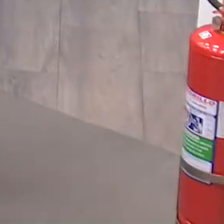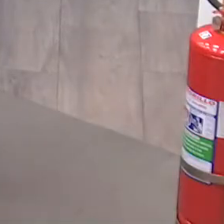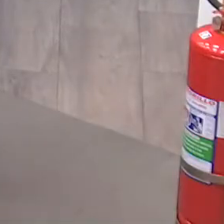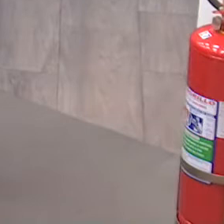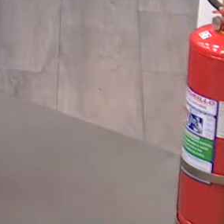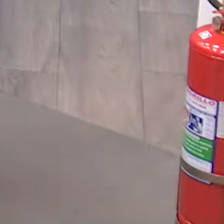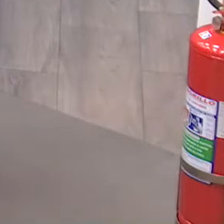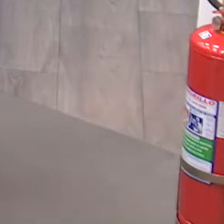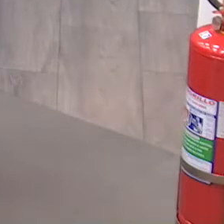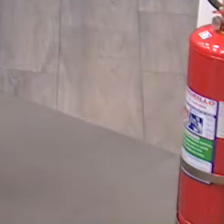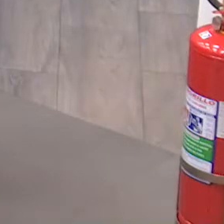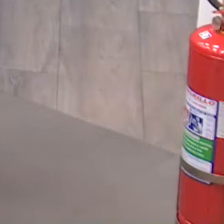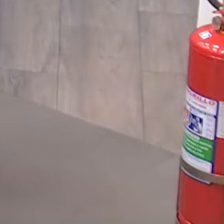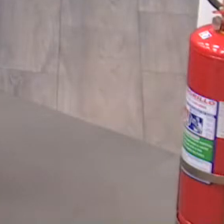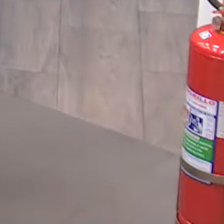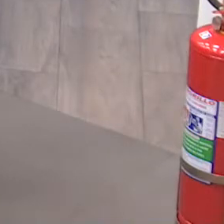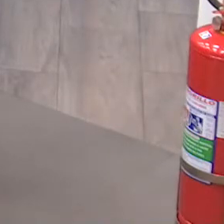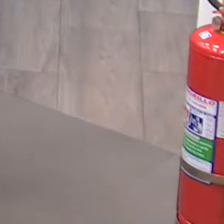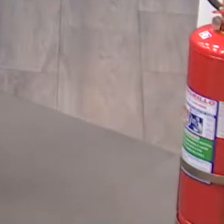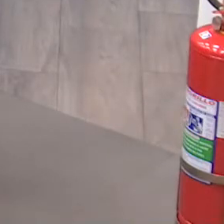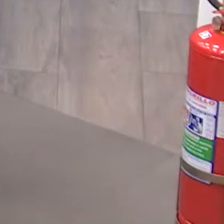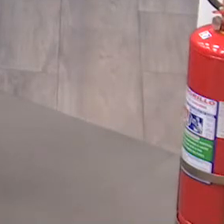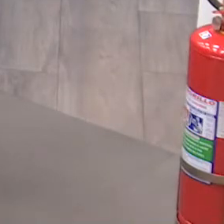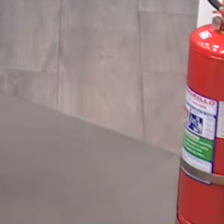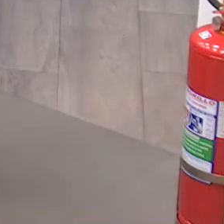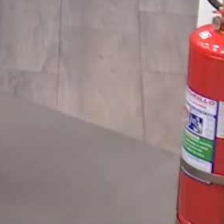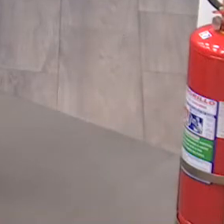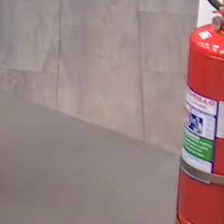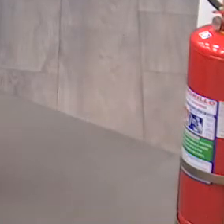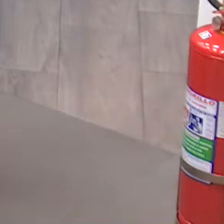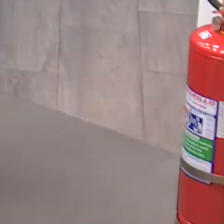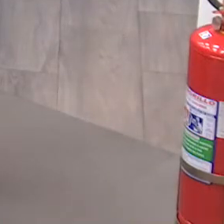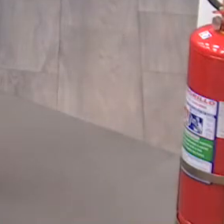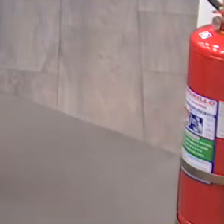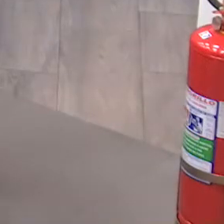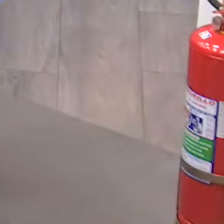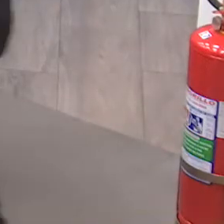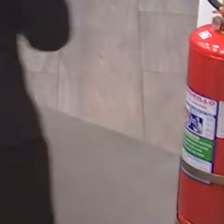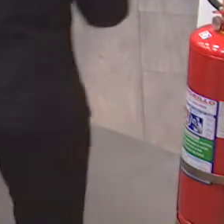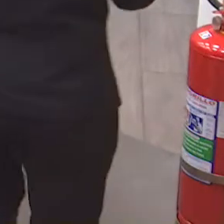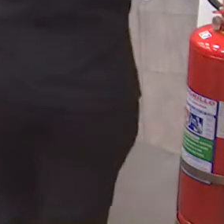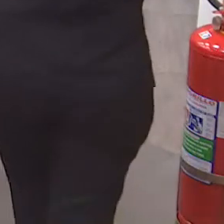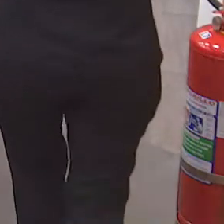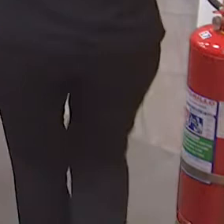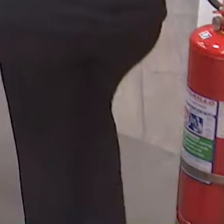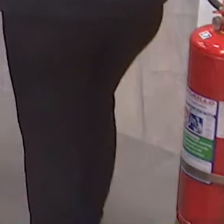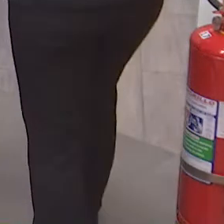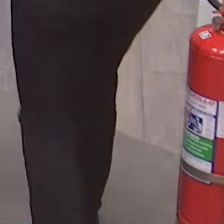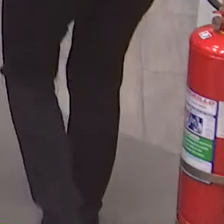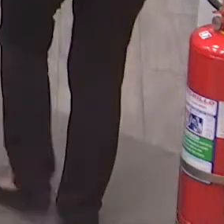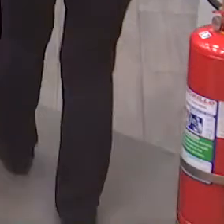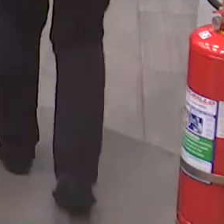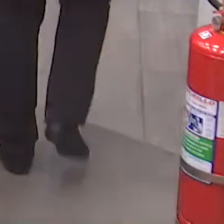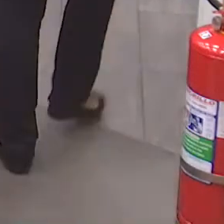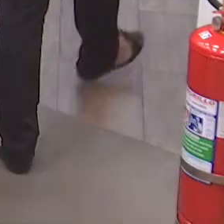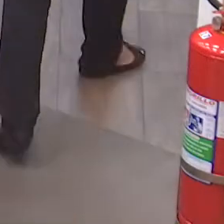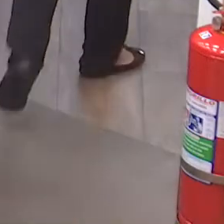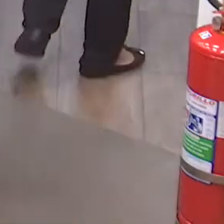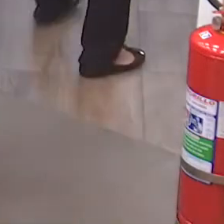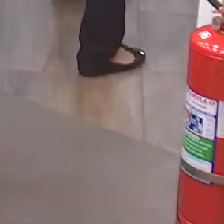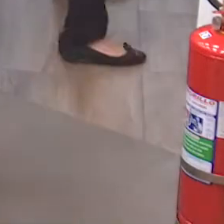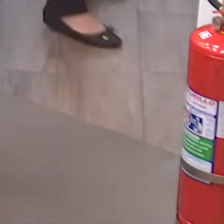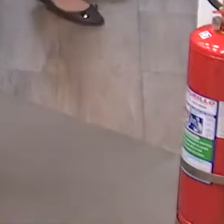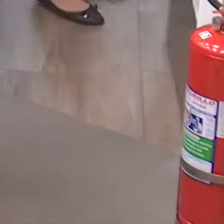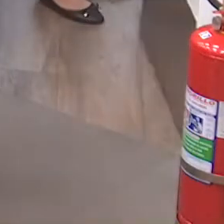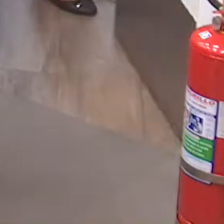Dona Carmen, ficamos muito felizes de receber essa notícia em primeira mão da regularização. A